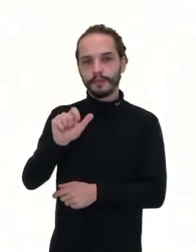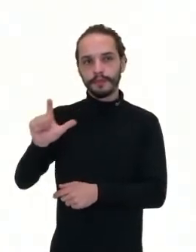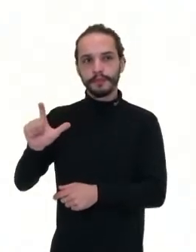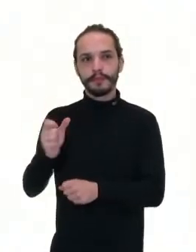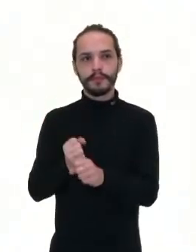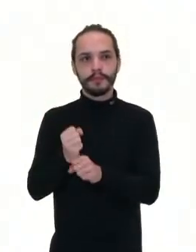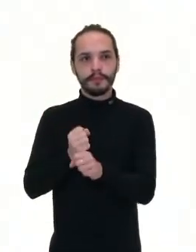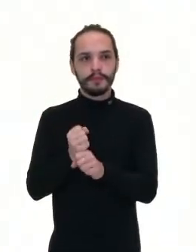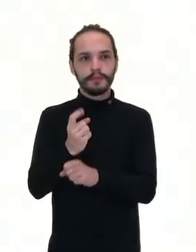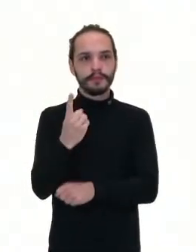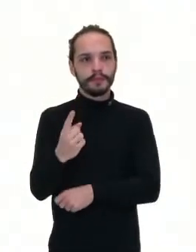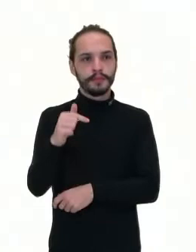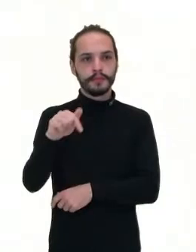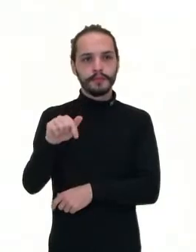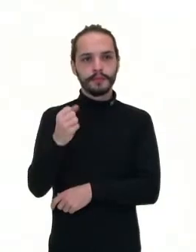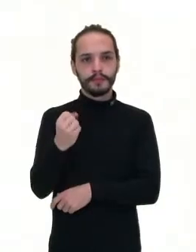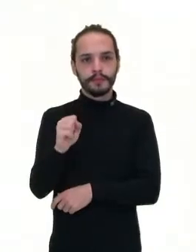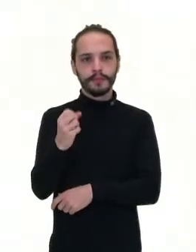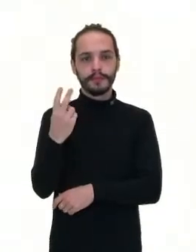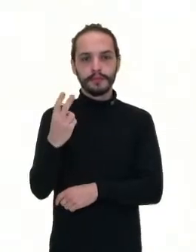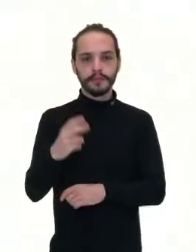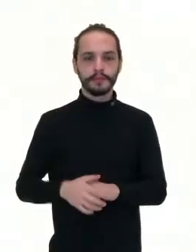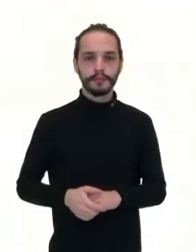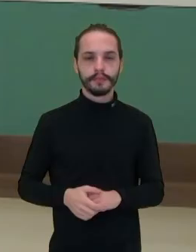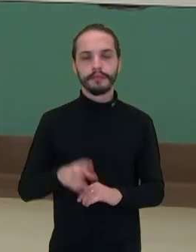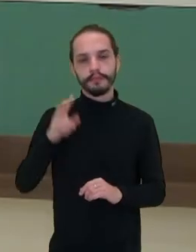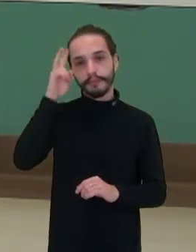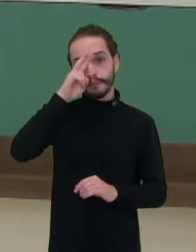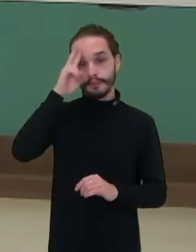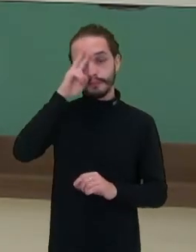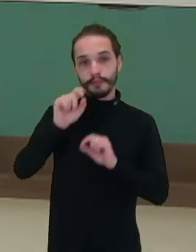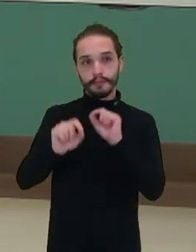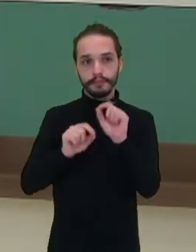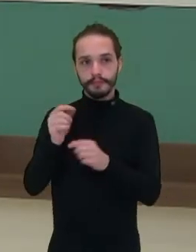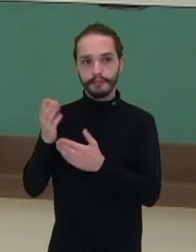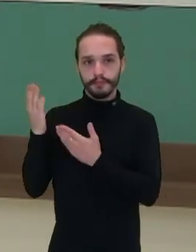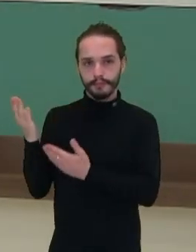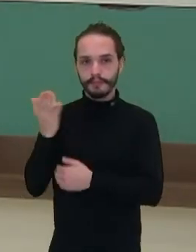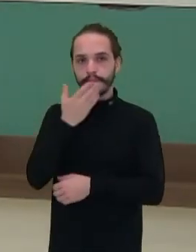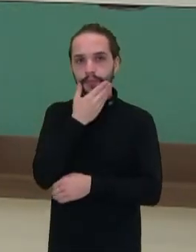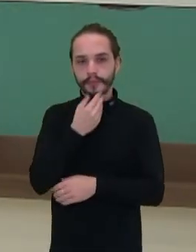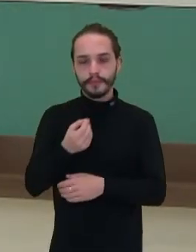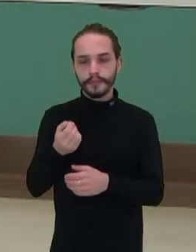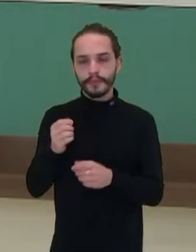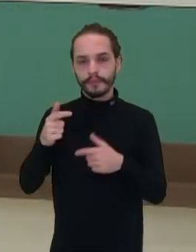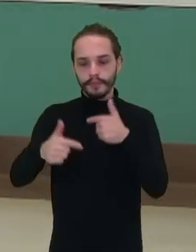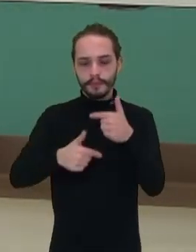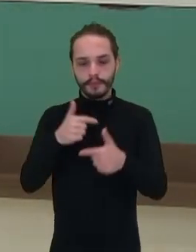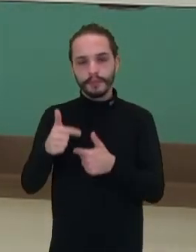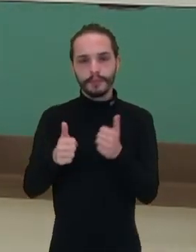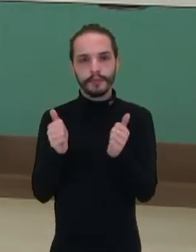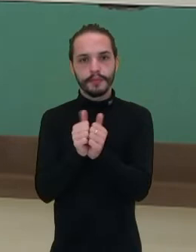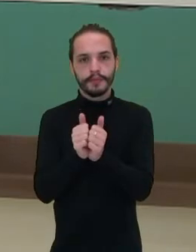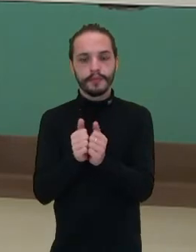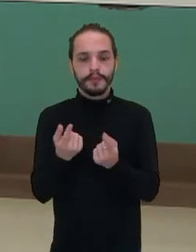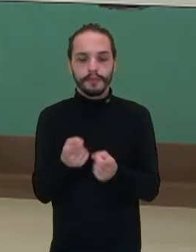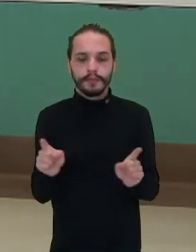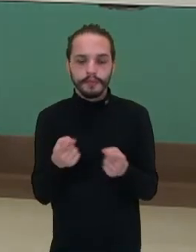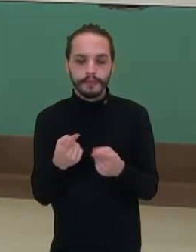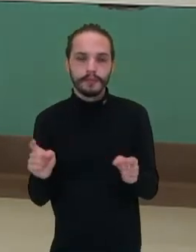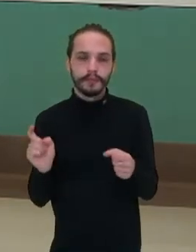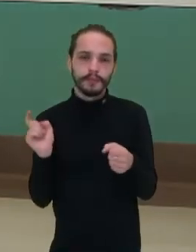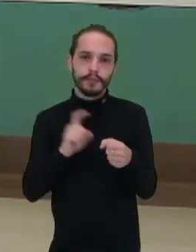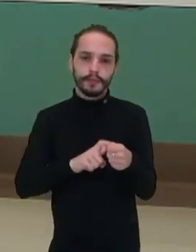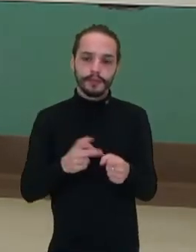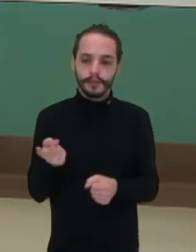por Charles Huggins e Charles Gibbon. Lembrando que Huggins ele trabalhou exatamente para o Astley e o Gibbons era músico e sócio dele. Ou seja,